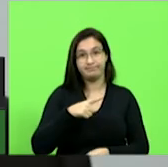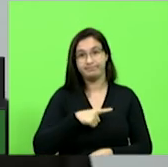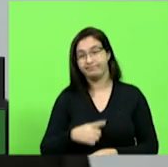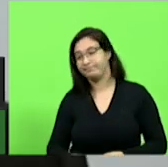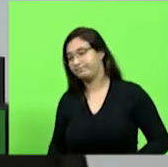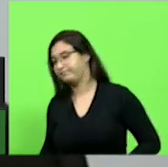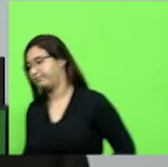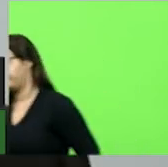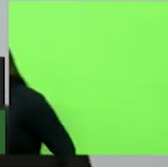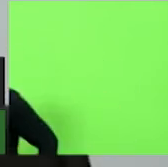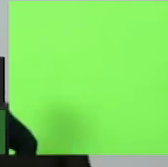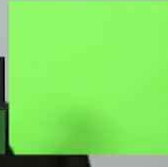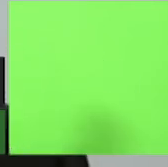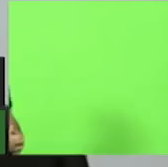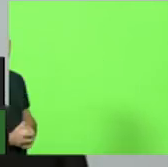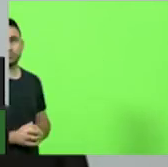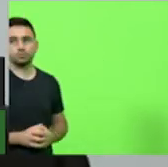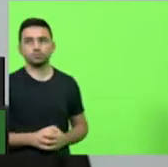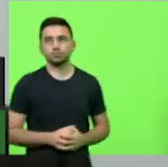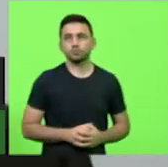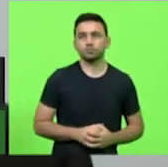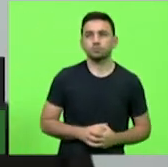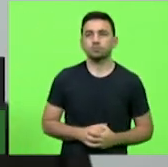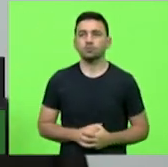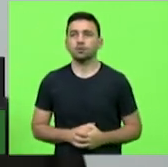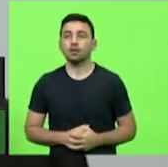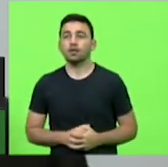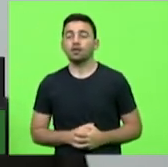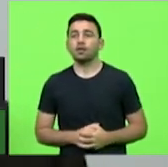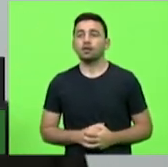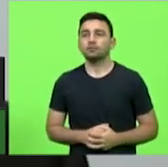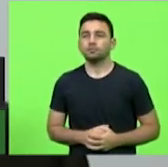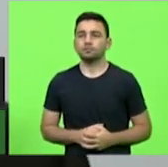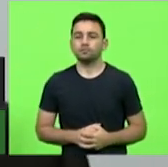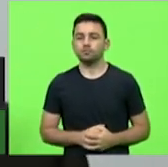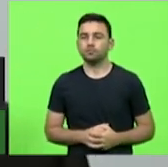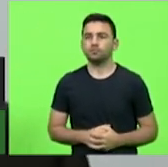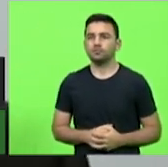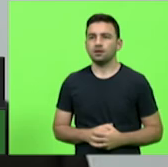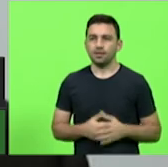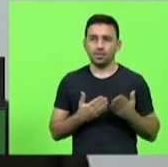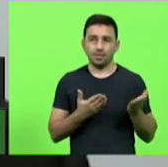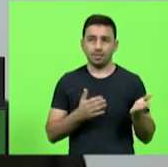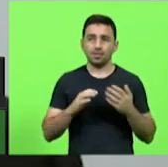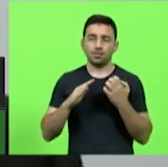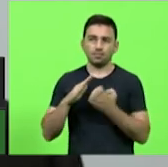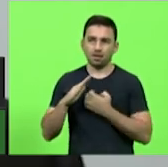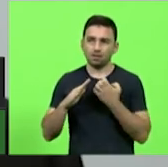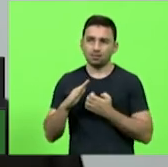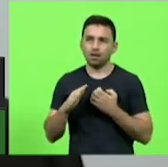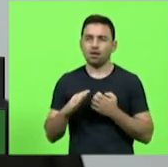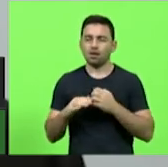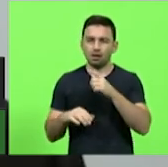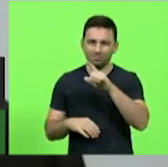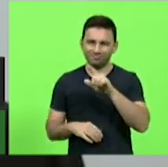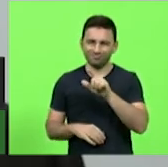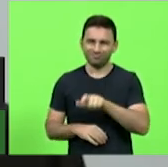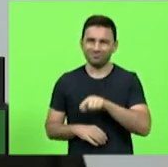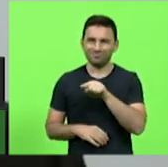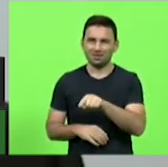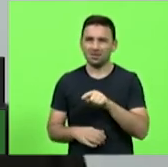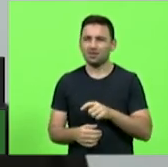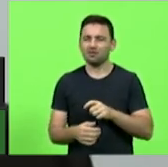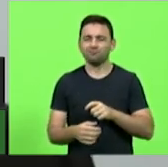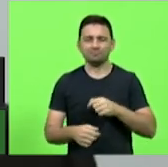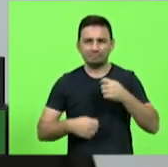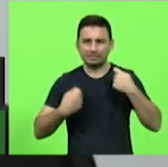Enquanto o empresário que paga toda essa fortuna, porque ele não tem final de semana, ele não tem ponto facultativo,